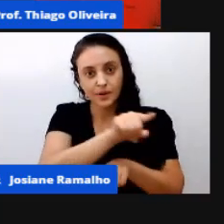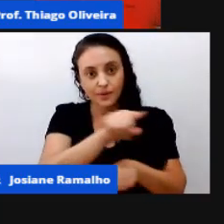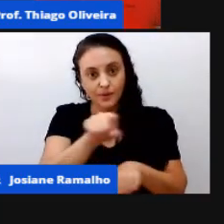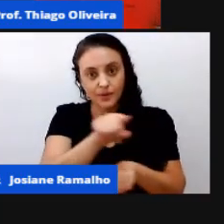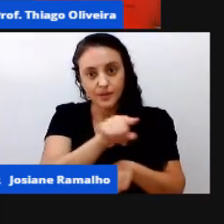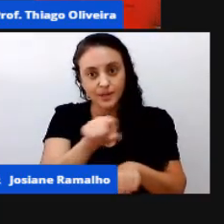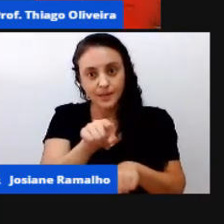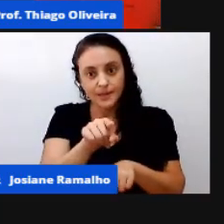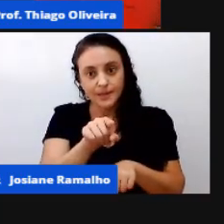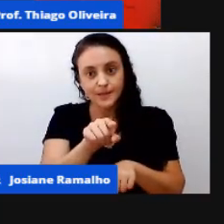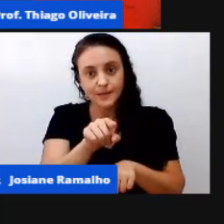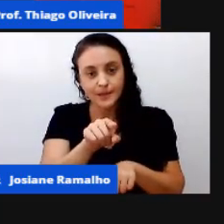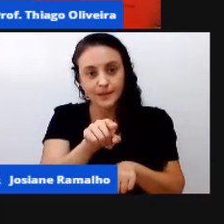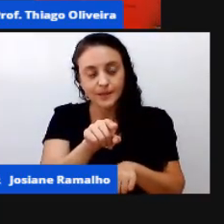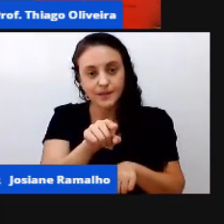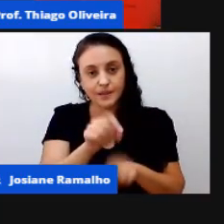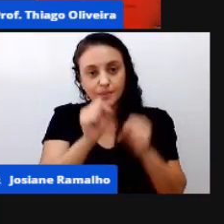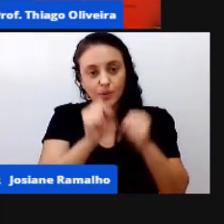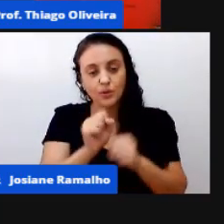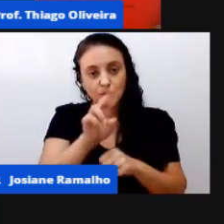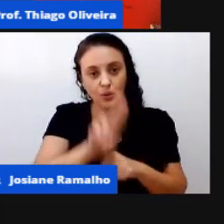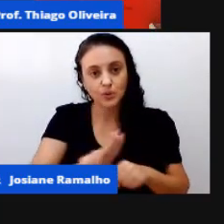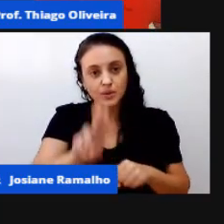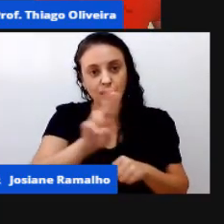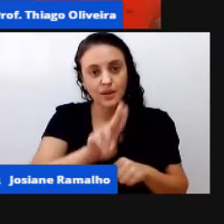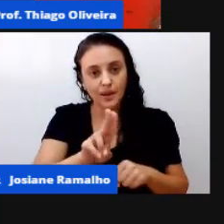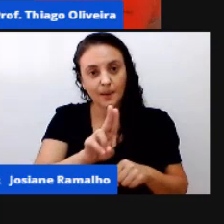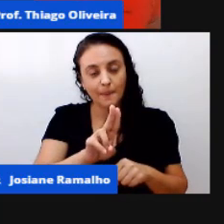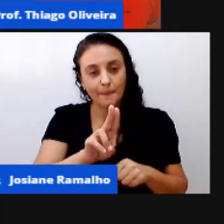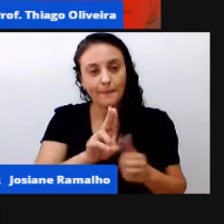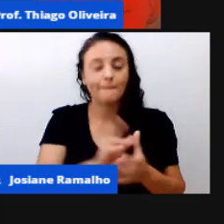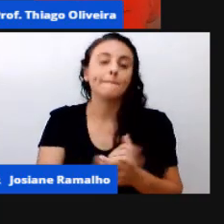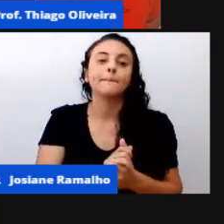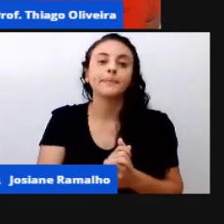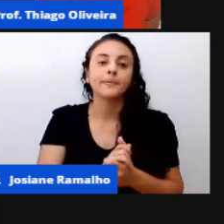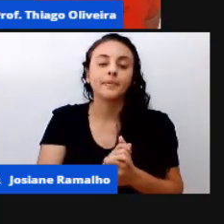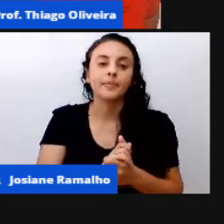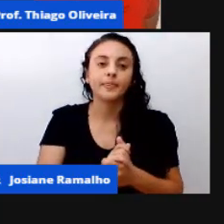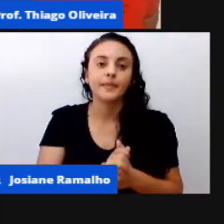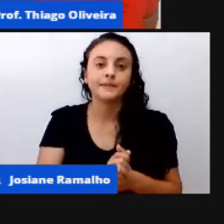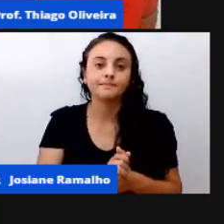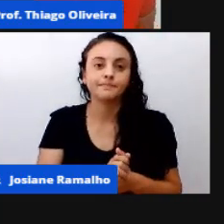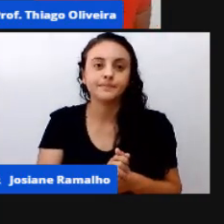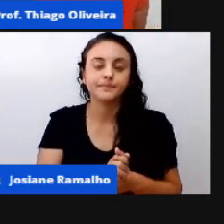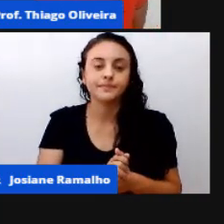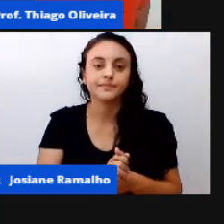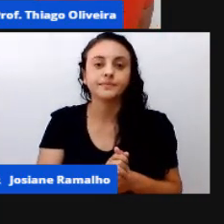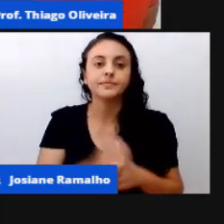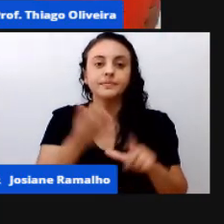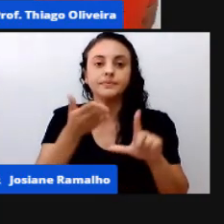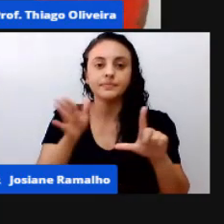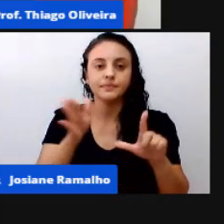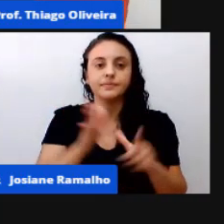utilizar, né, saber o caminho que essa plataforma disponibiliza para vocês. Próximo.